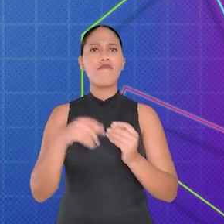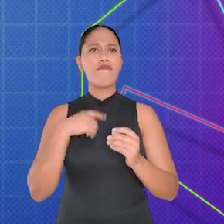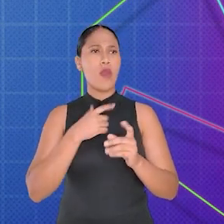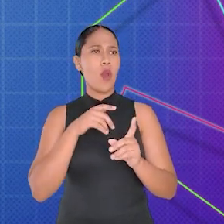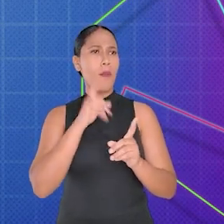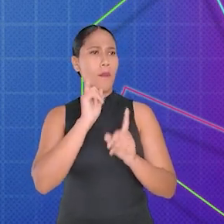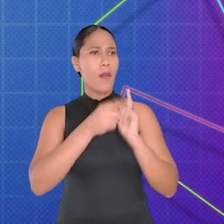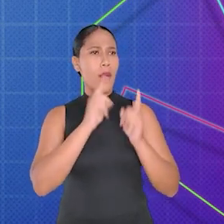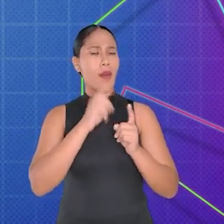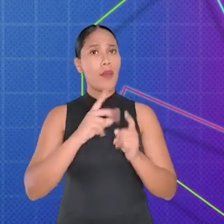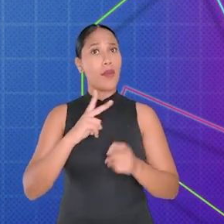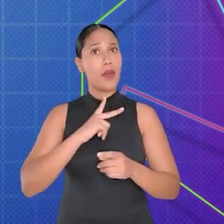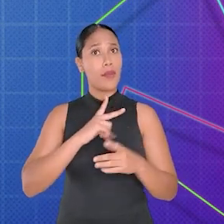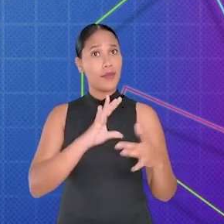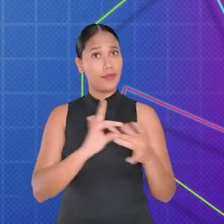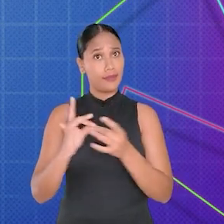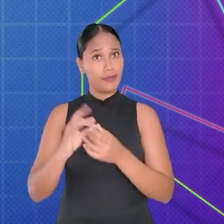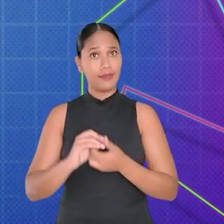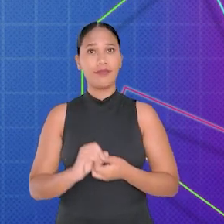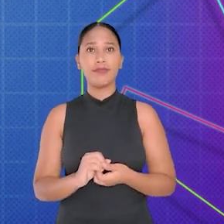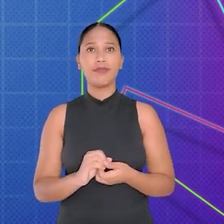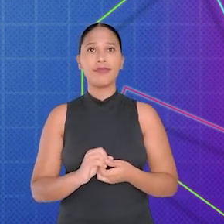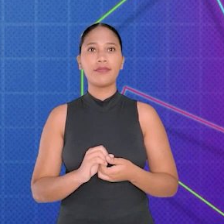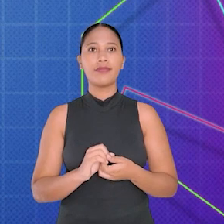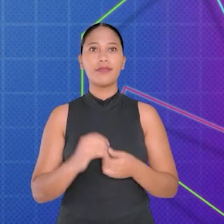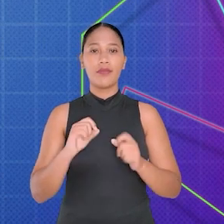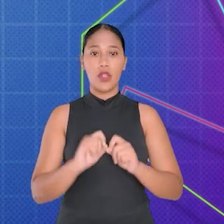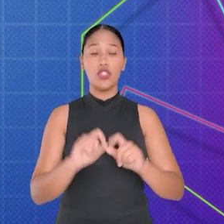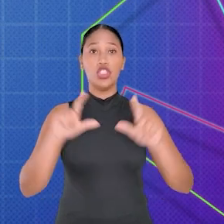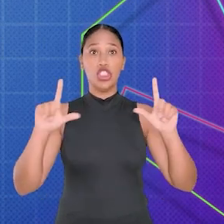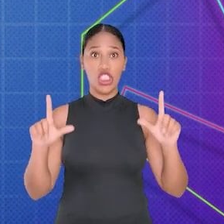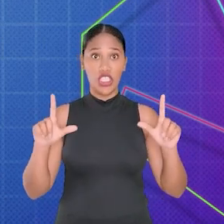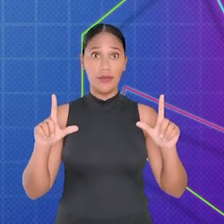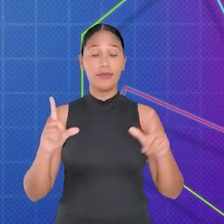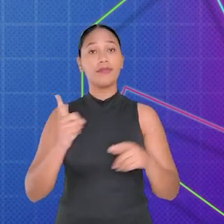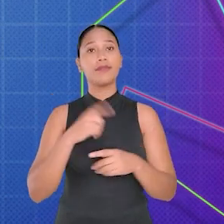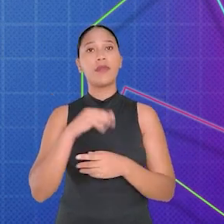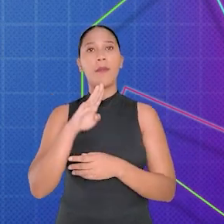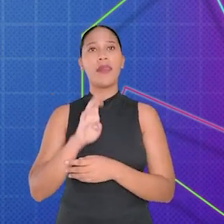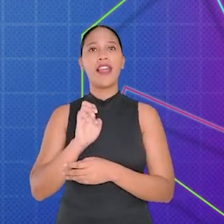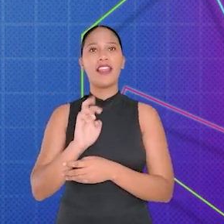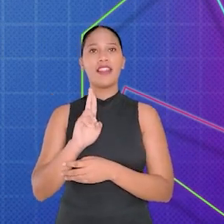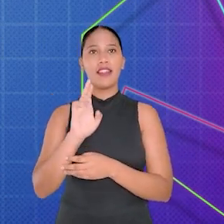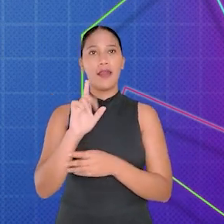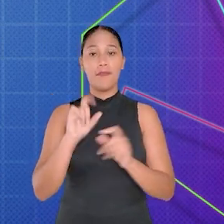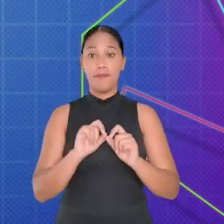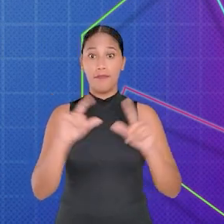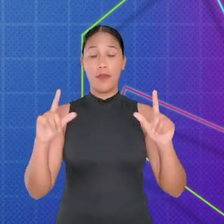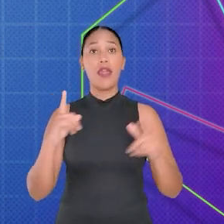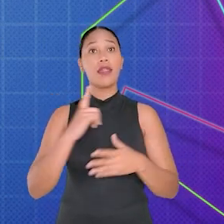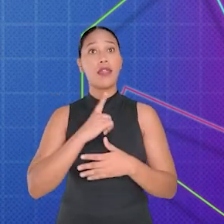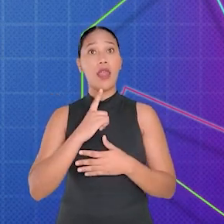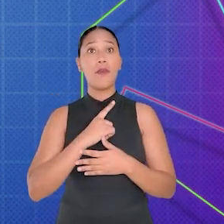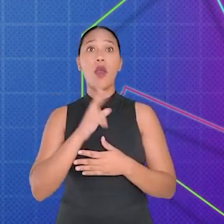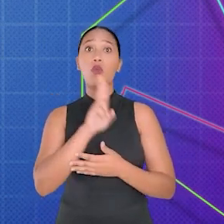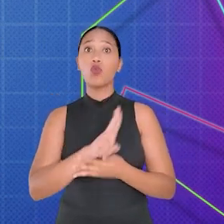cena 3D e evitar distrações na interface. Para ativar o modo de visualização em tela cheia, basta pressionar a